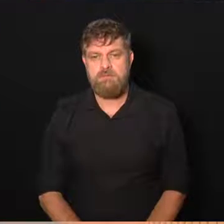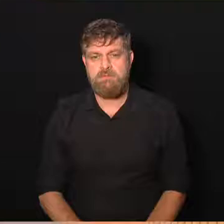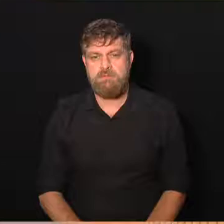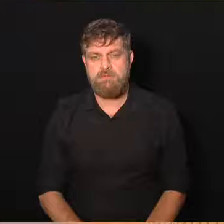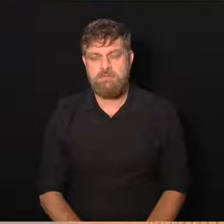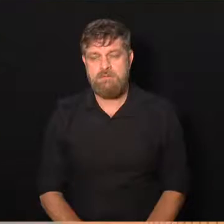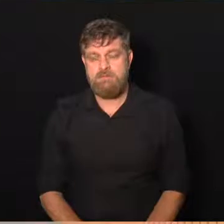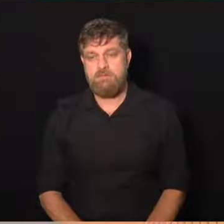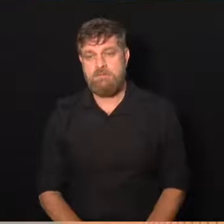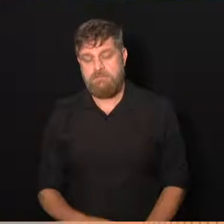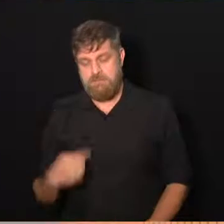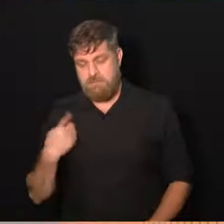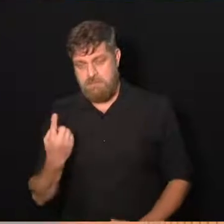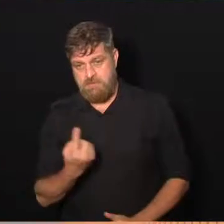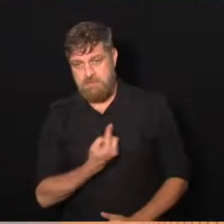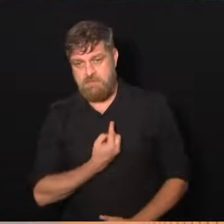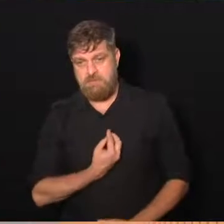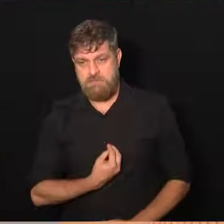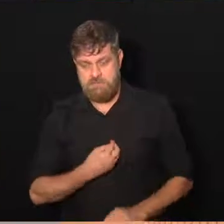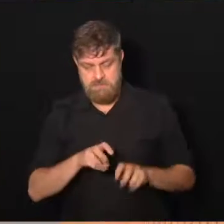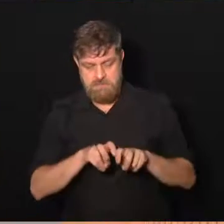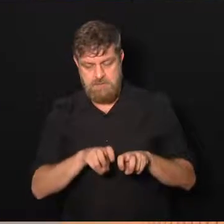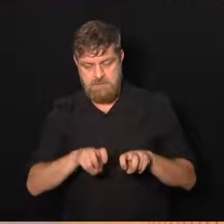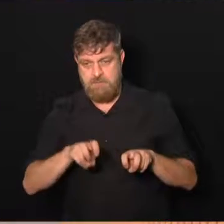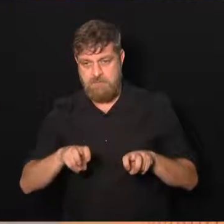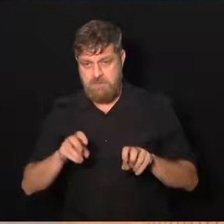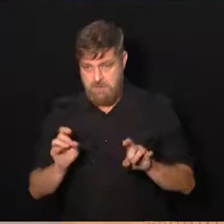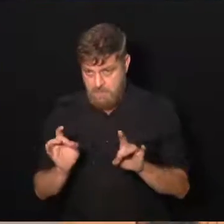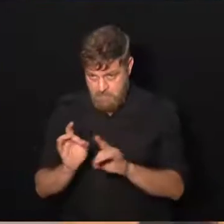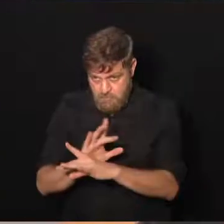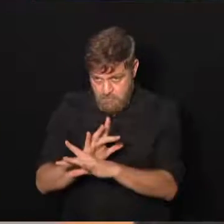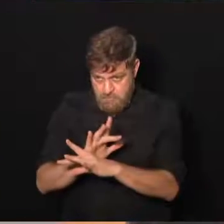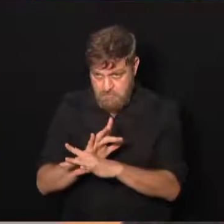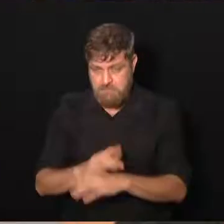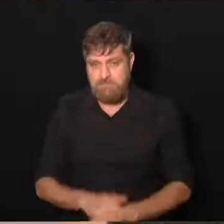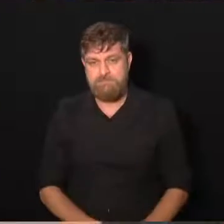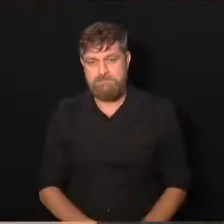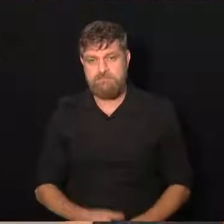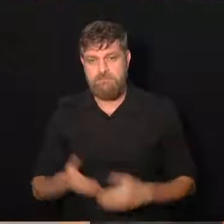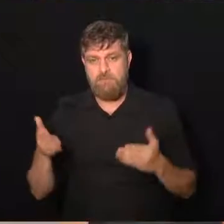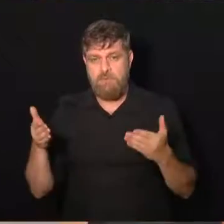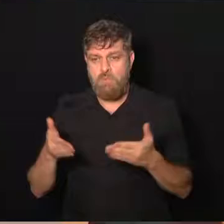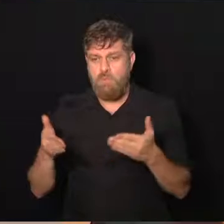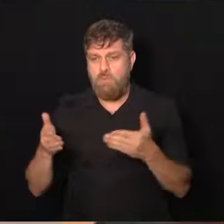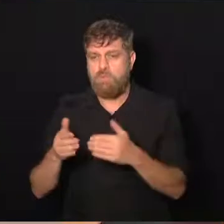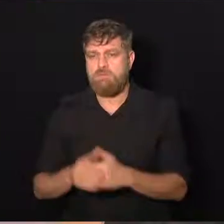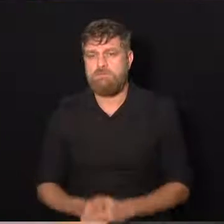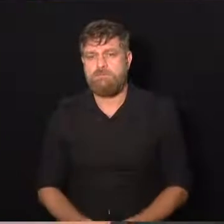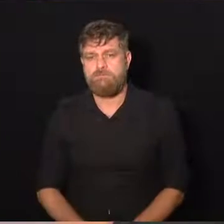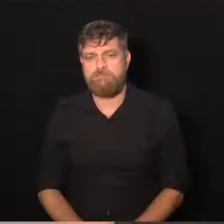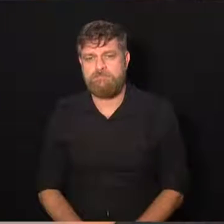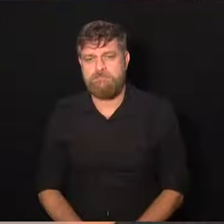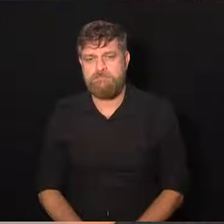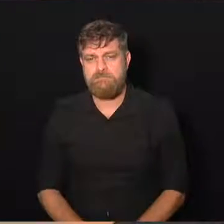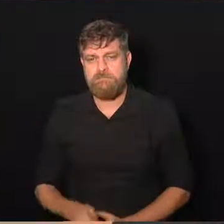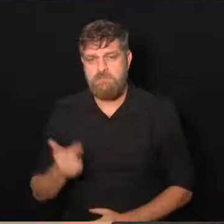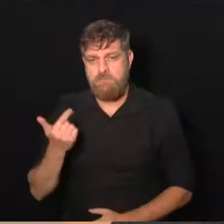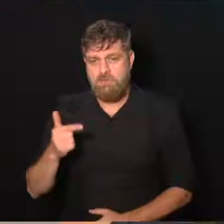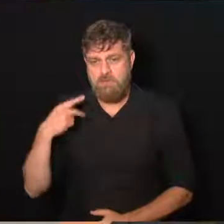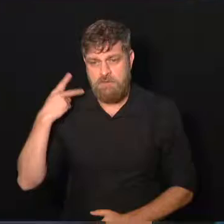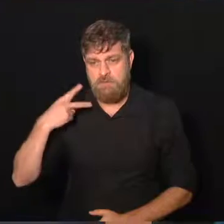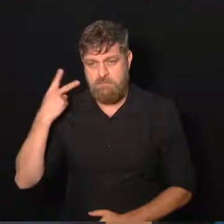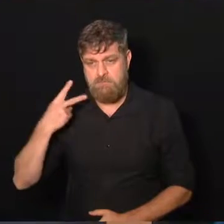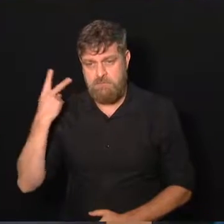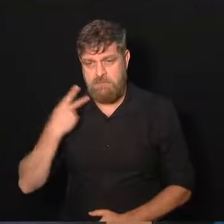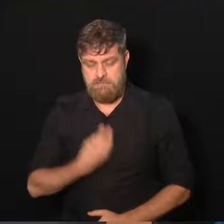Bom, estamos aqui com a mesa já completa. Hoje não temos outros vereadores que